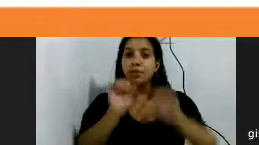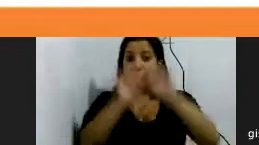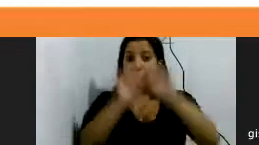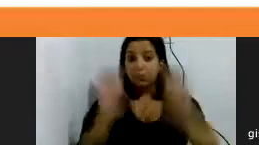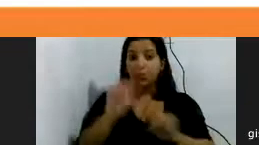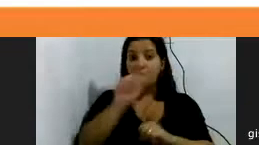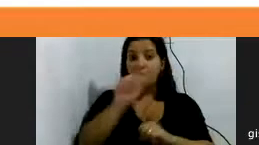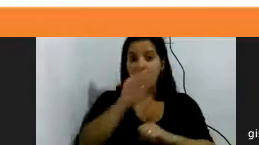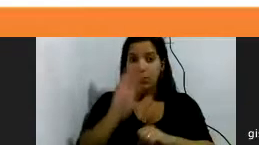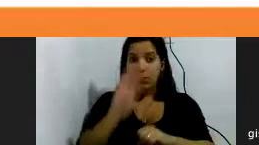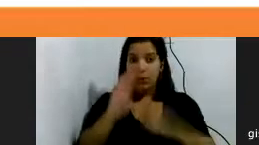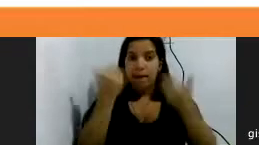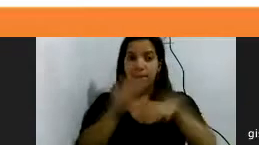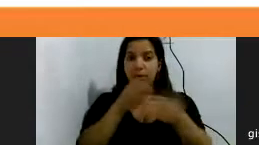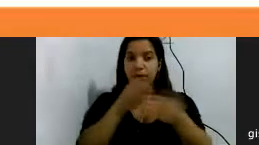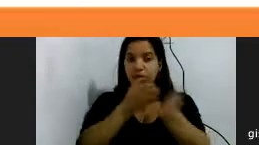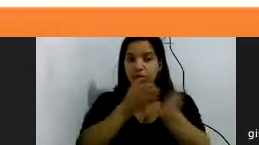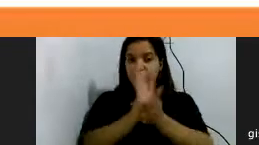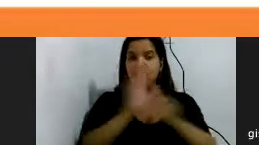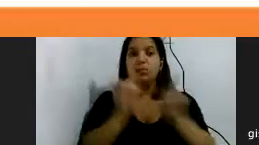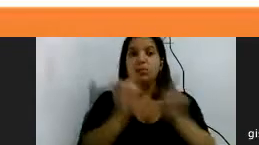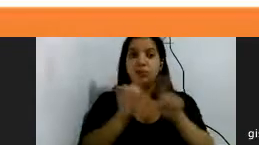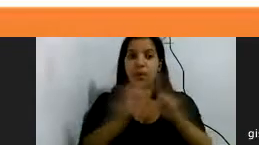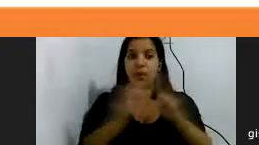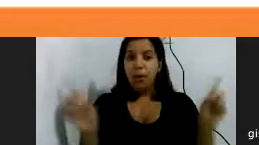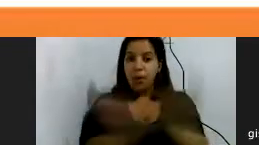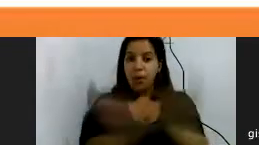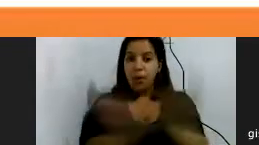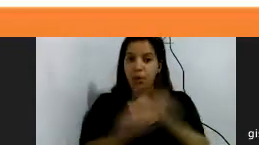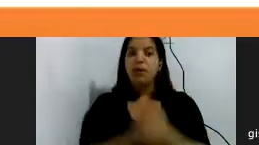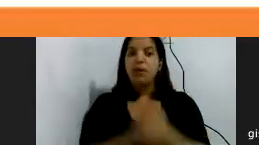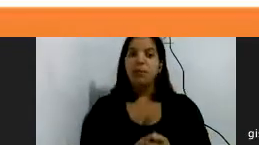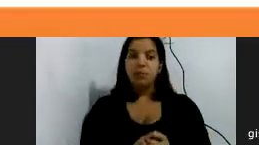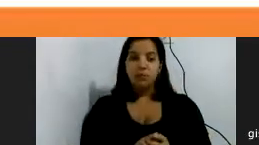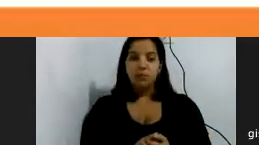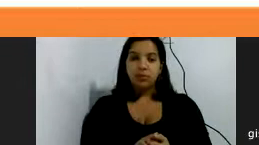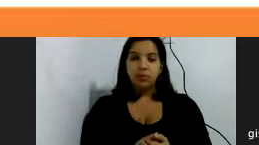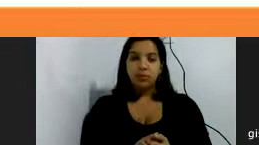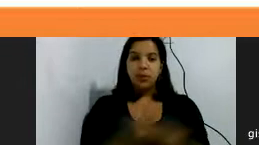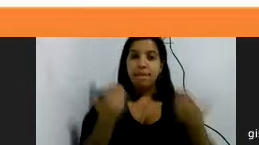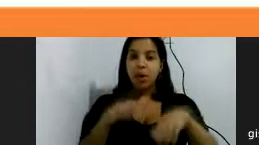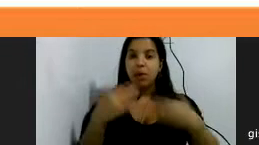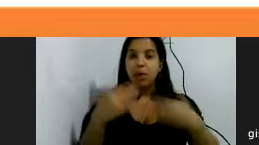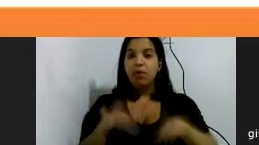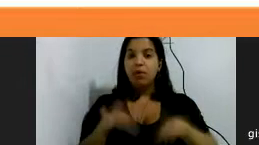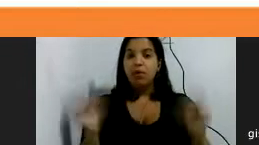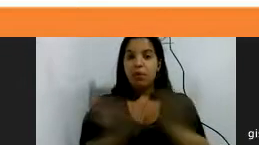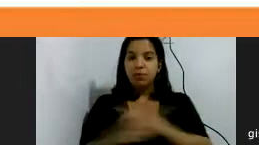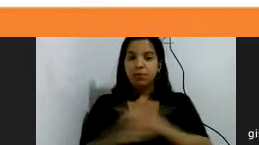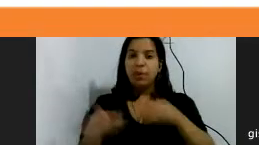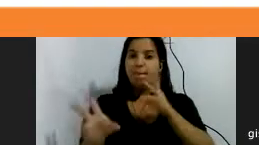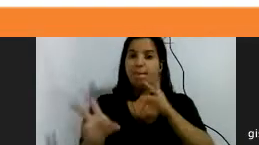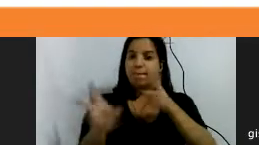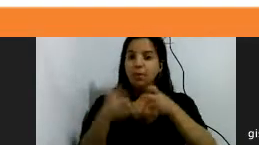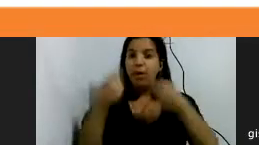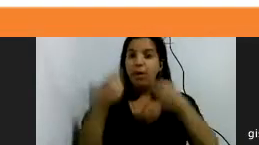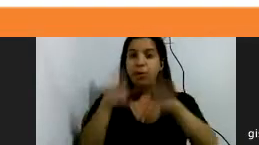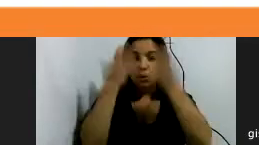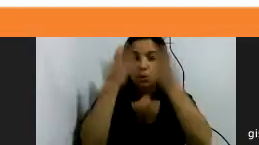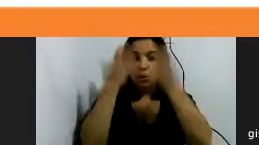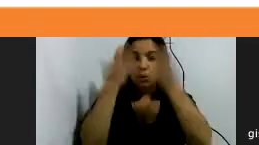gente faz a prova direta e a prova reversa. Então, a prova reversa a gente detecta sempre